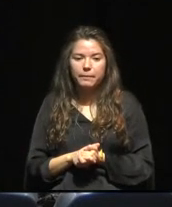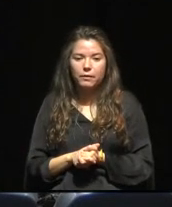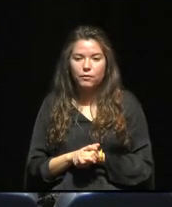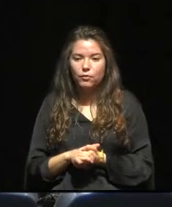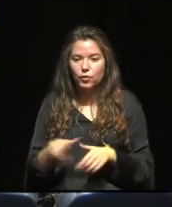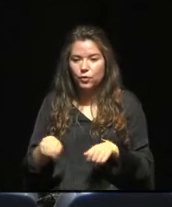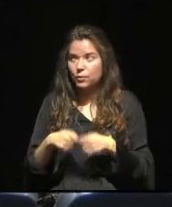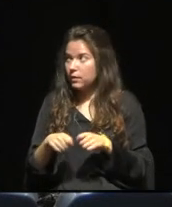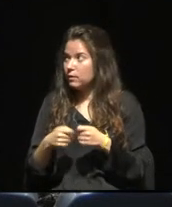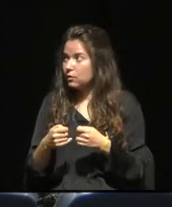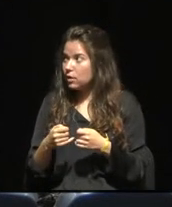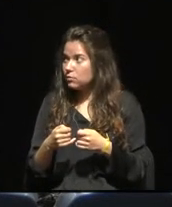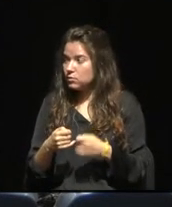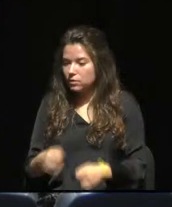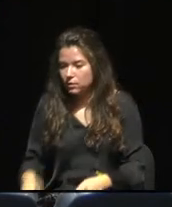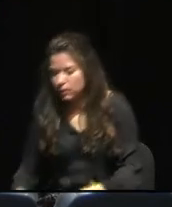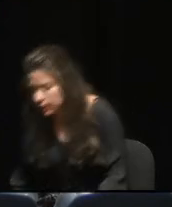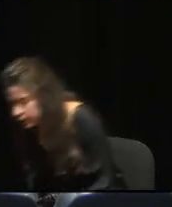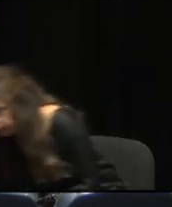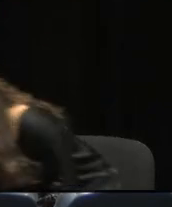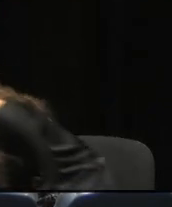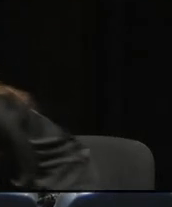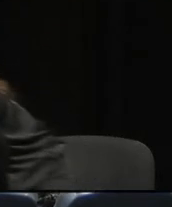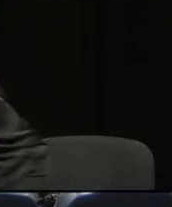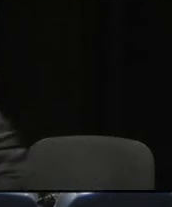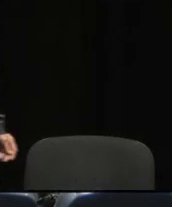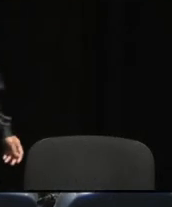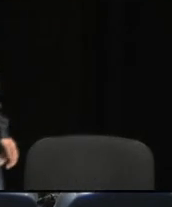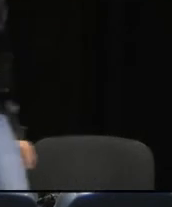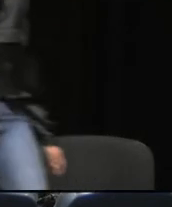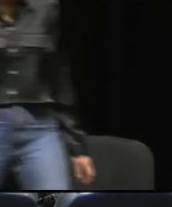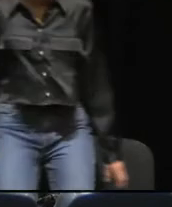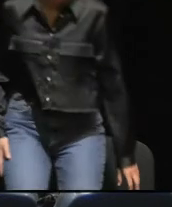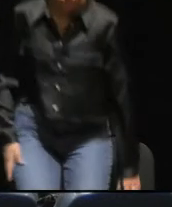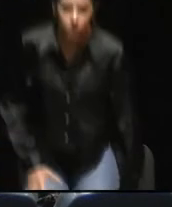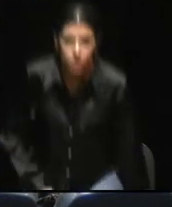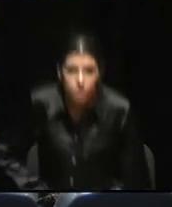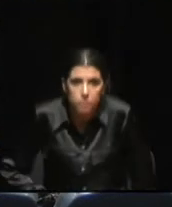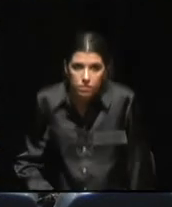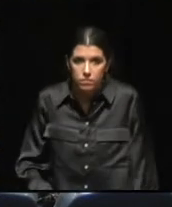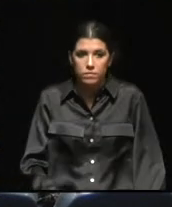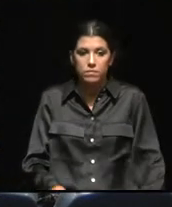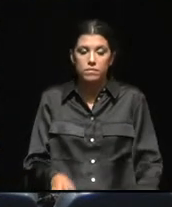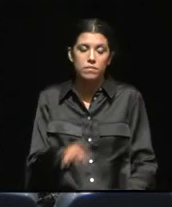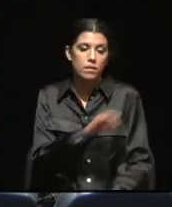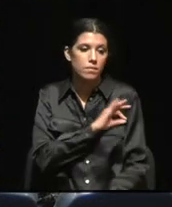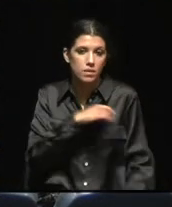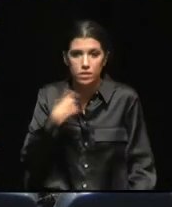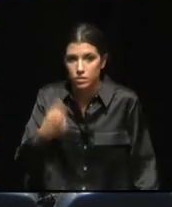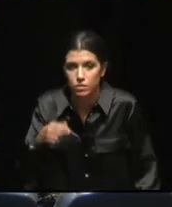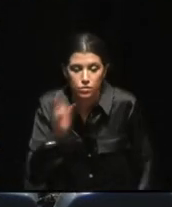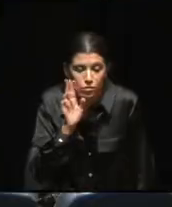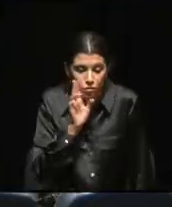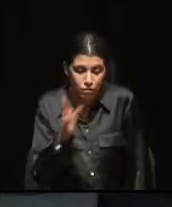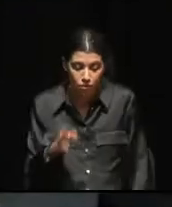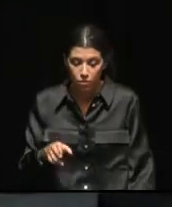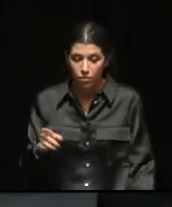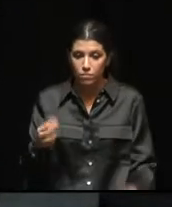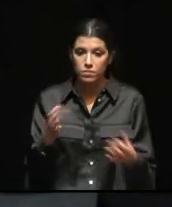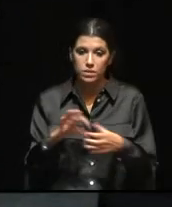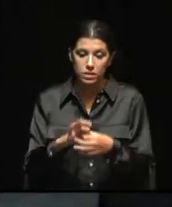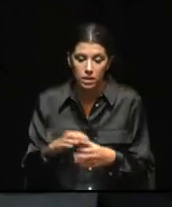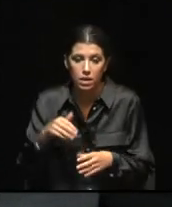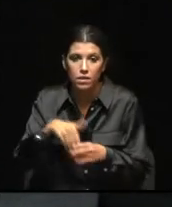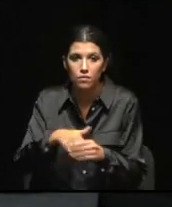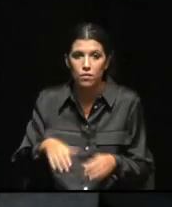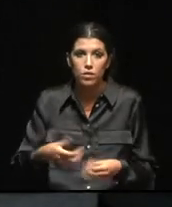foi o partido que senhora Presidente peço desculpa é só para esclarecer de facto a a como relativamente a votos de